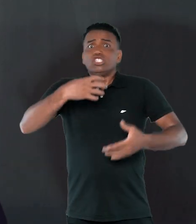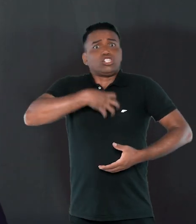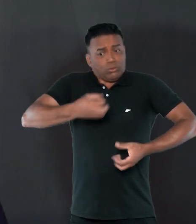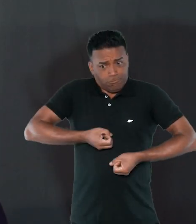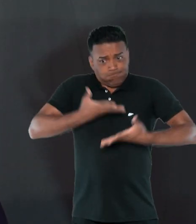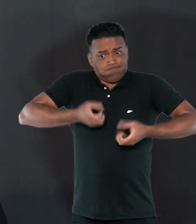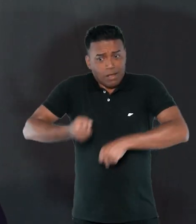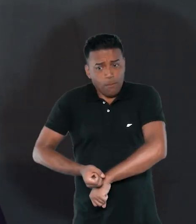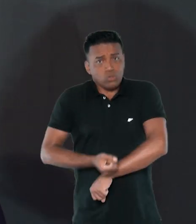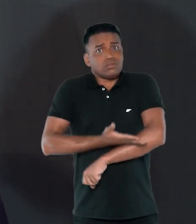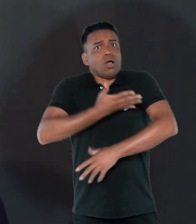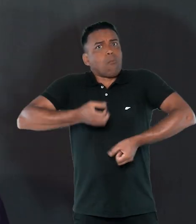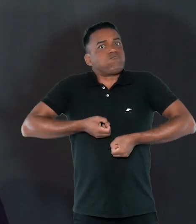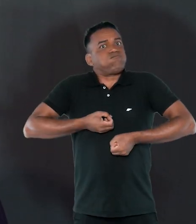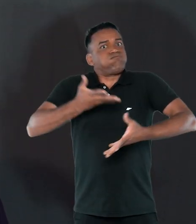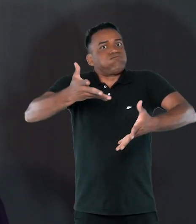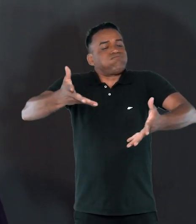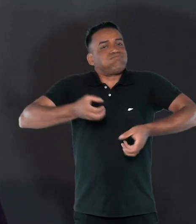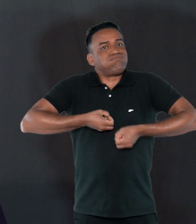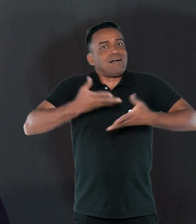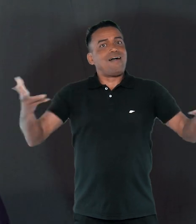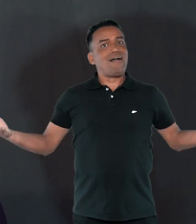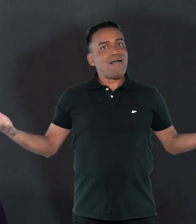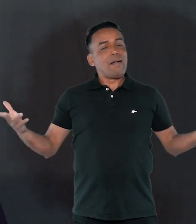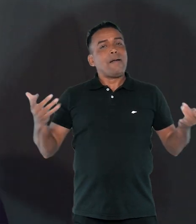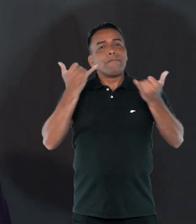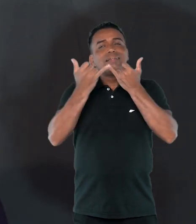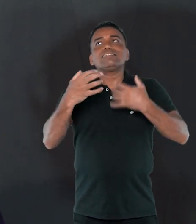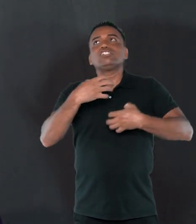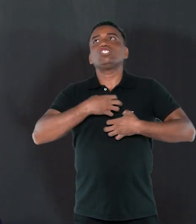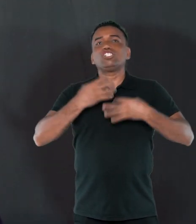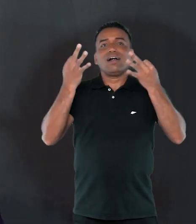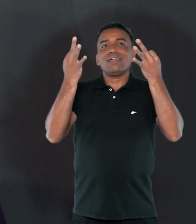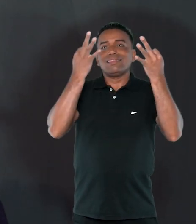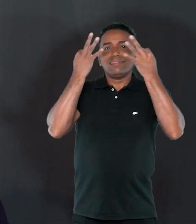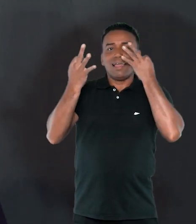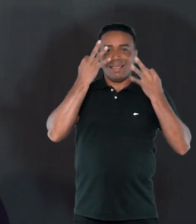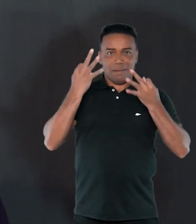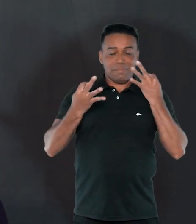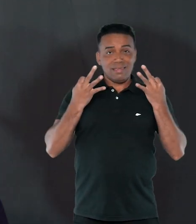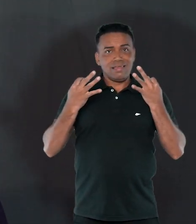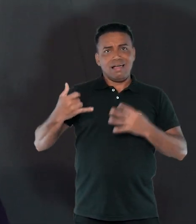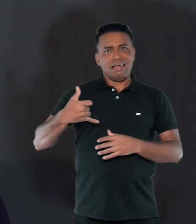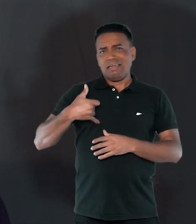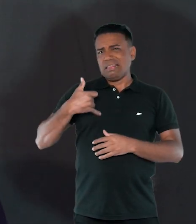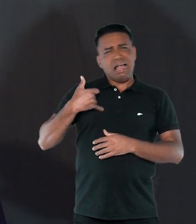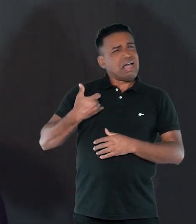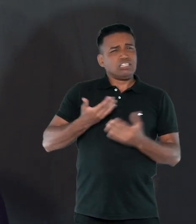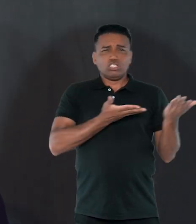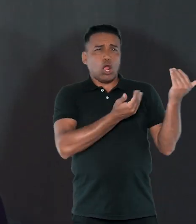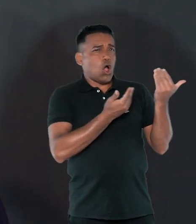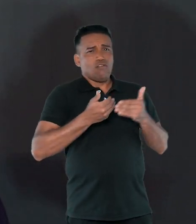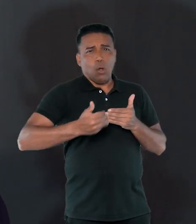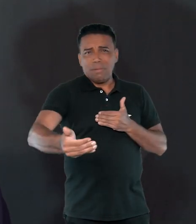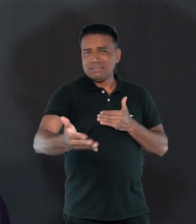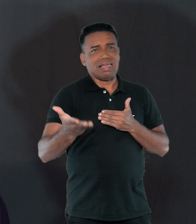minhas emoções, né, era um jeito que eu tinha, né, era muito terapêutico, e eu levava para a terapia, que começou cedo, aos 13 anos de idade,